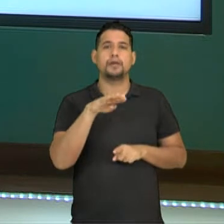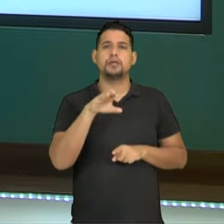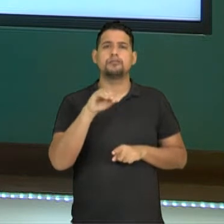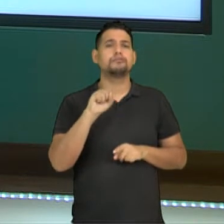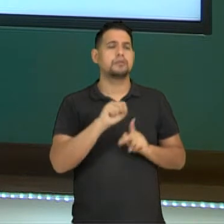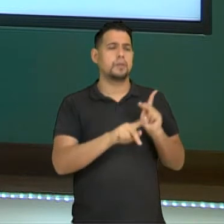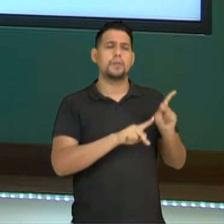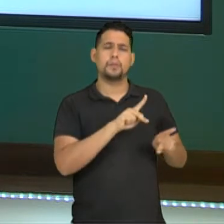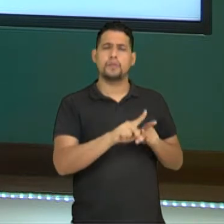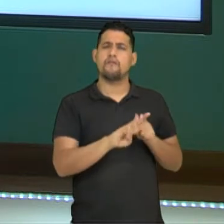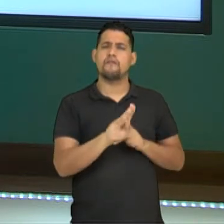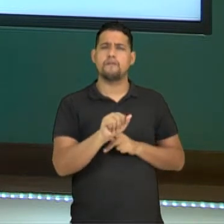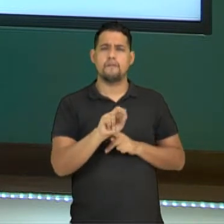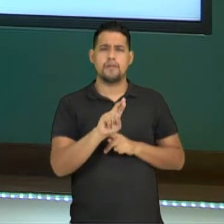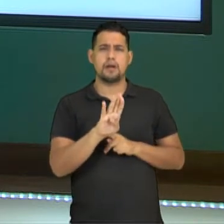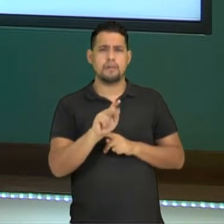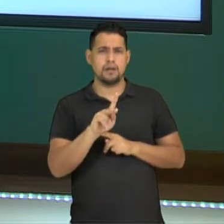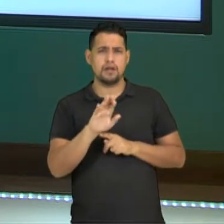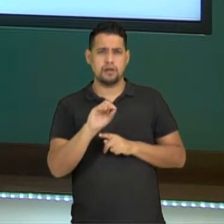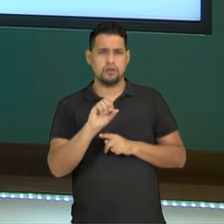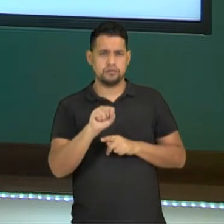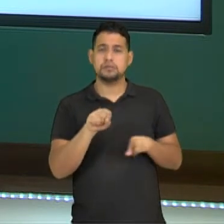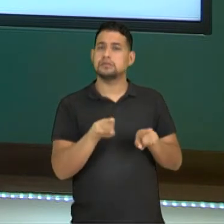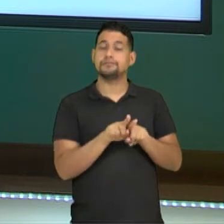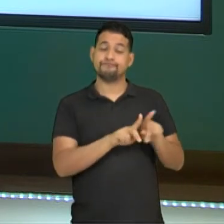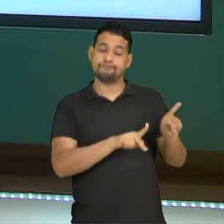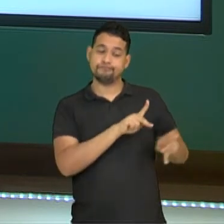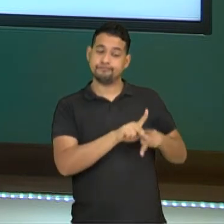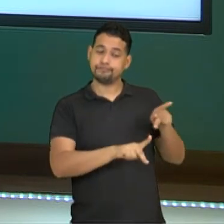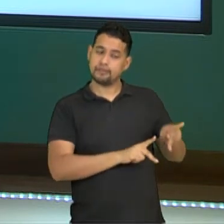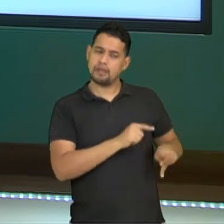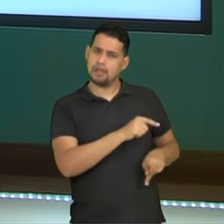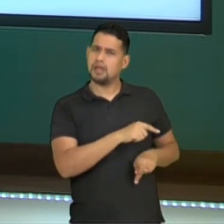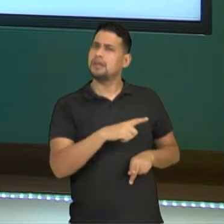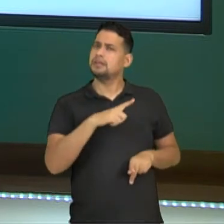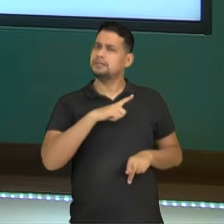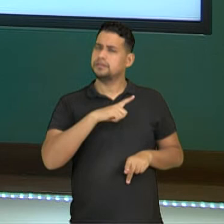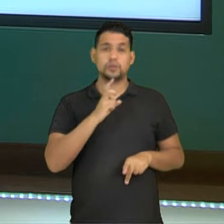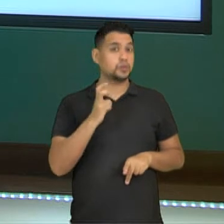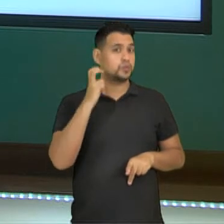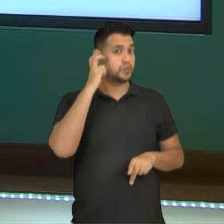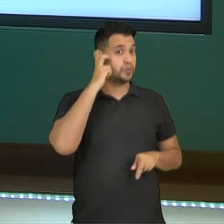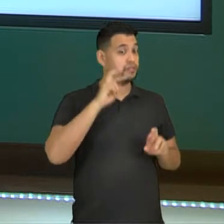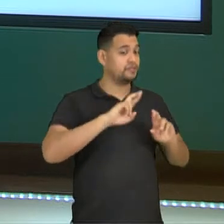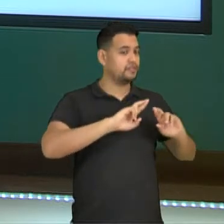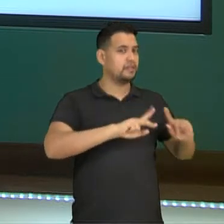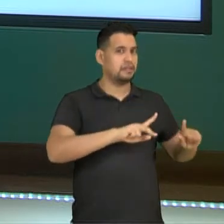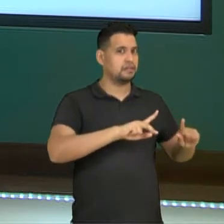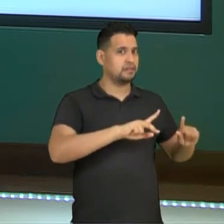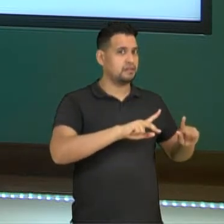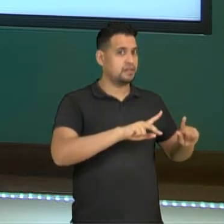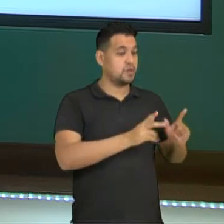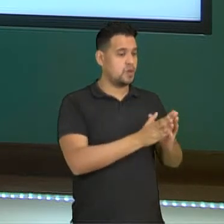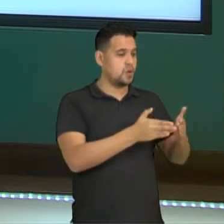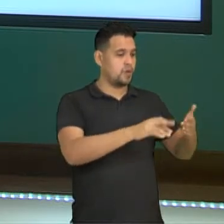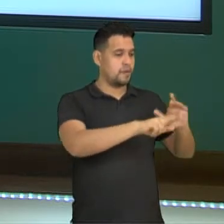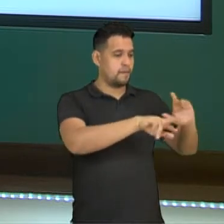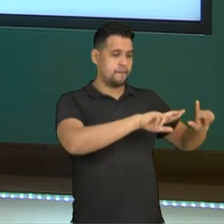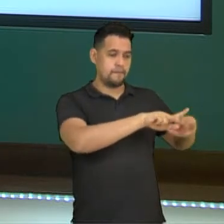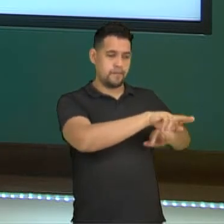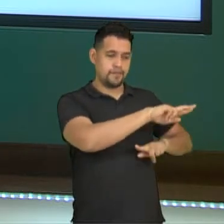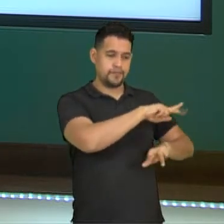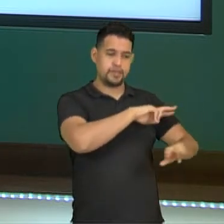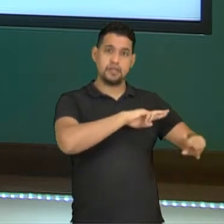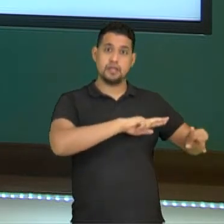aí povos bárbaros, né? Esses povos germânicos, eles tinham culturas diferentes entre si, porém, né, eles